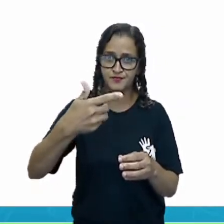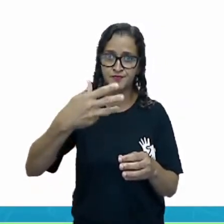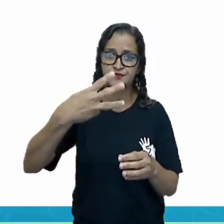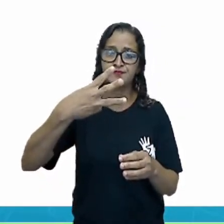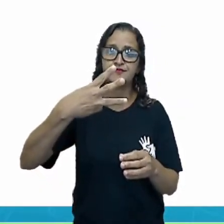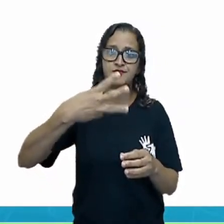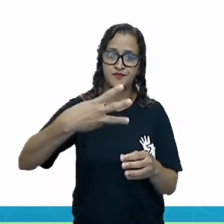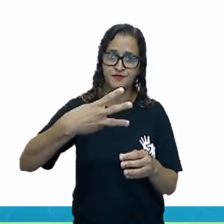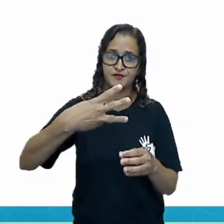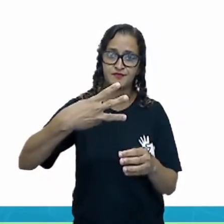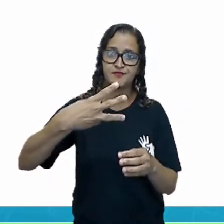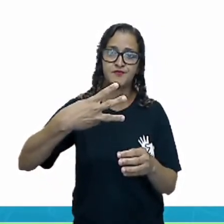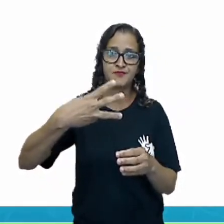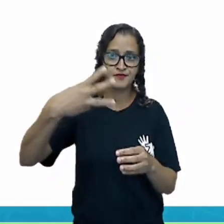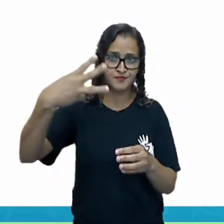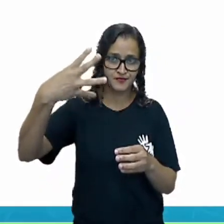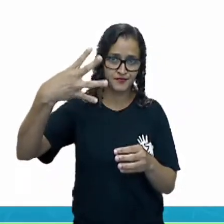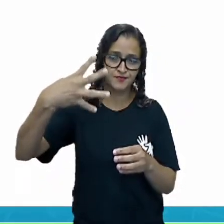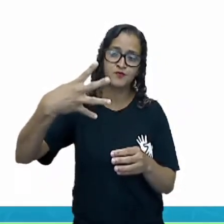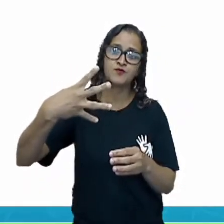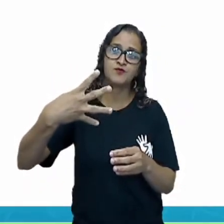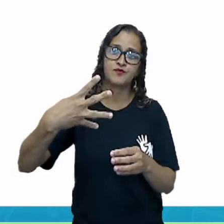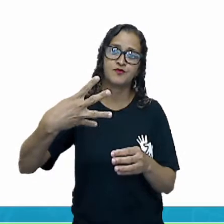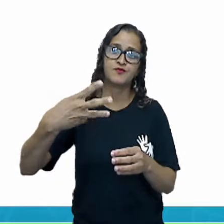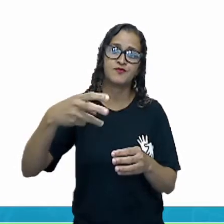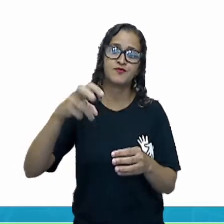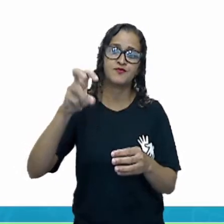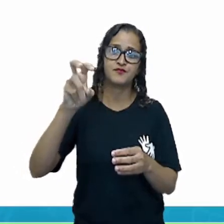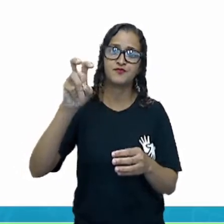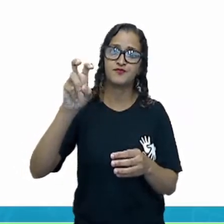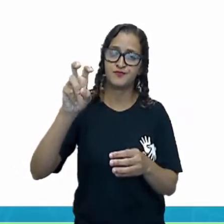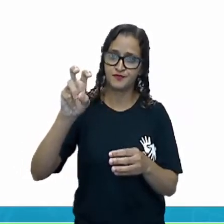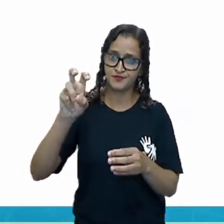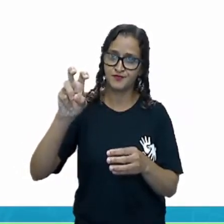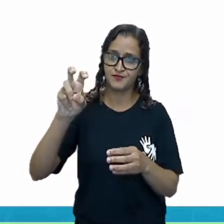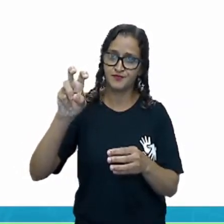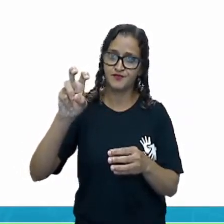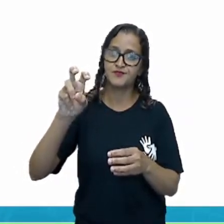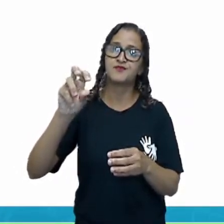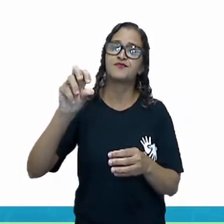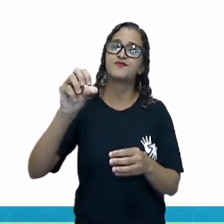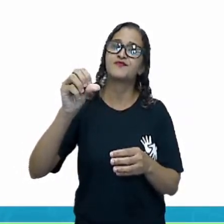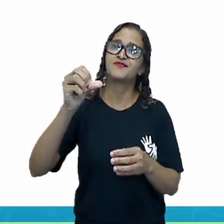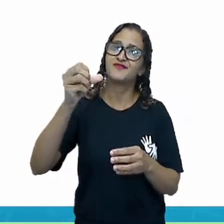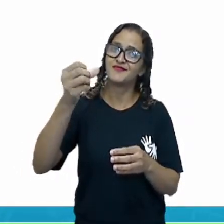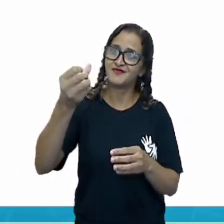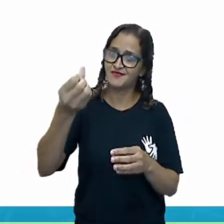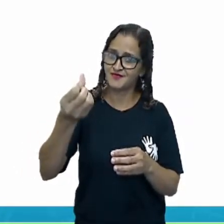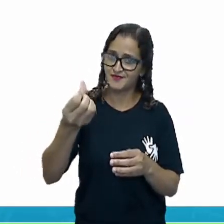2, 3, 4, 5,